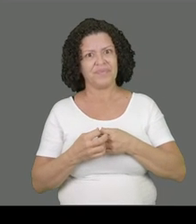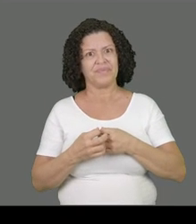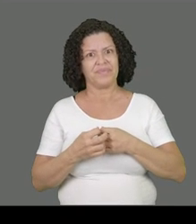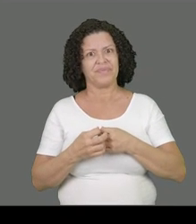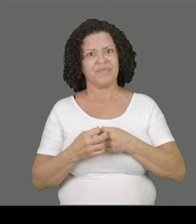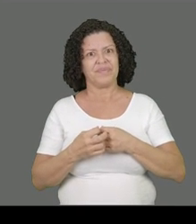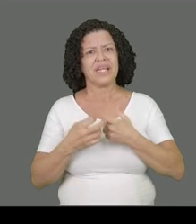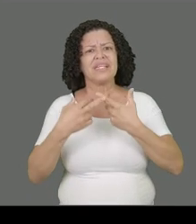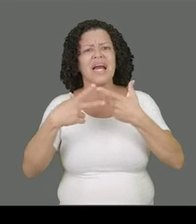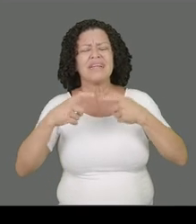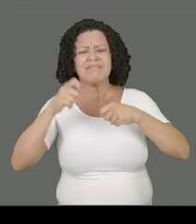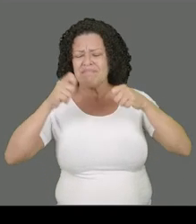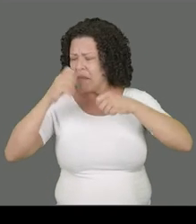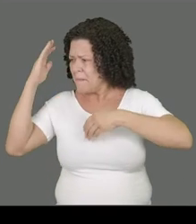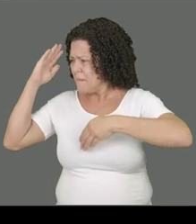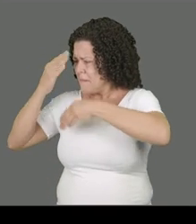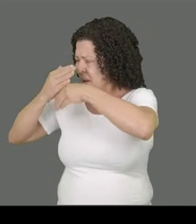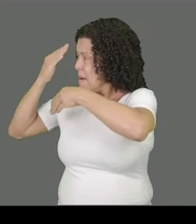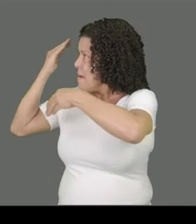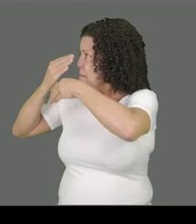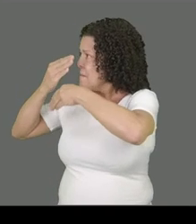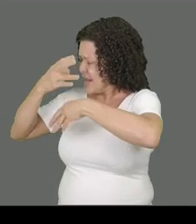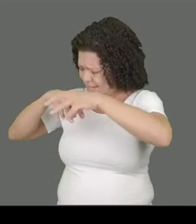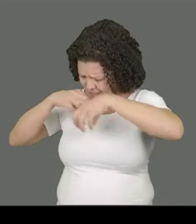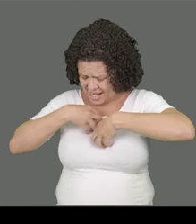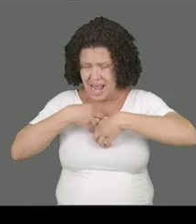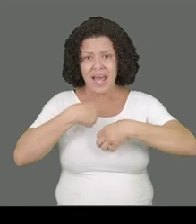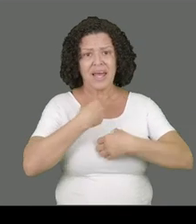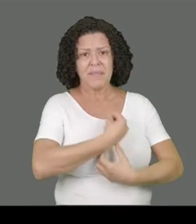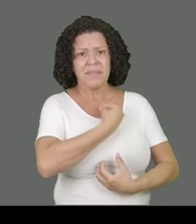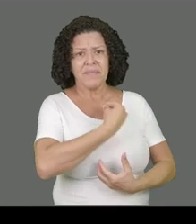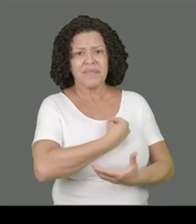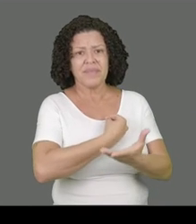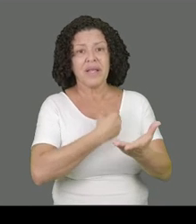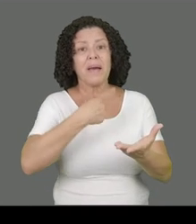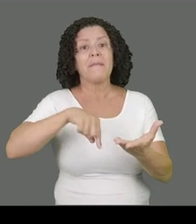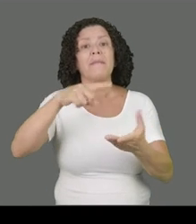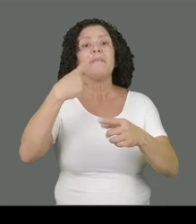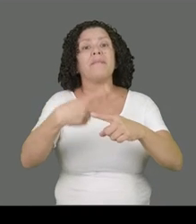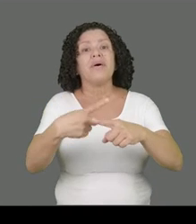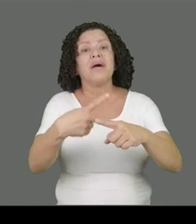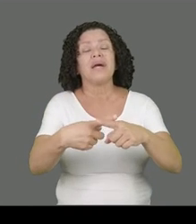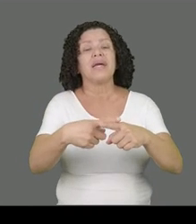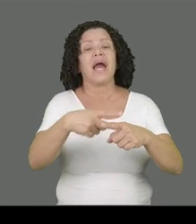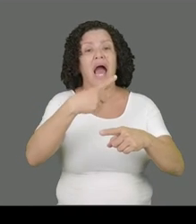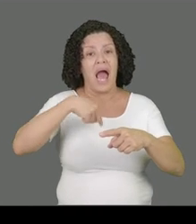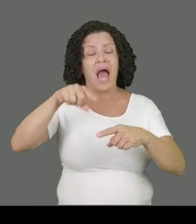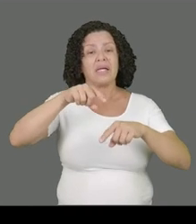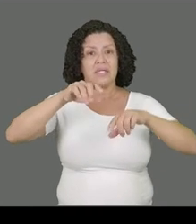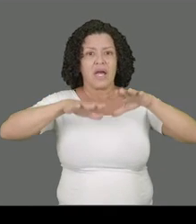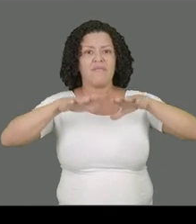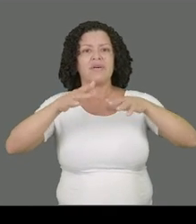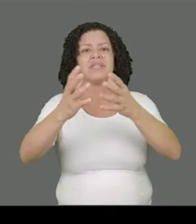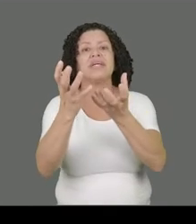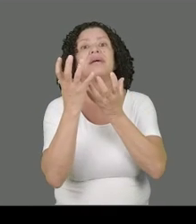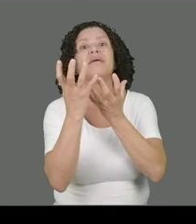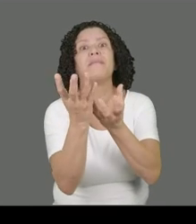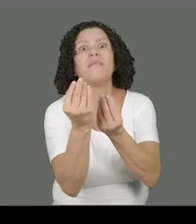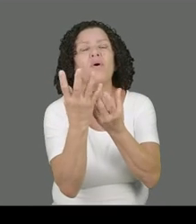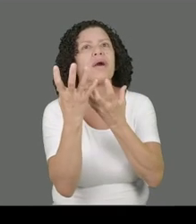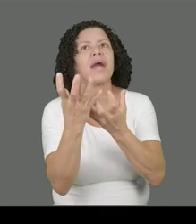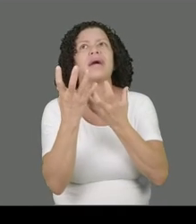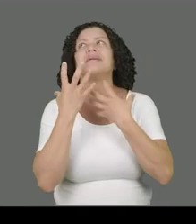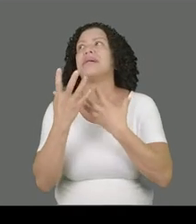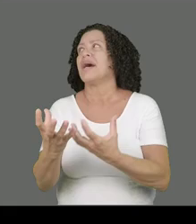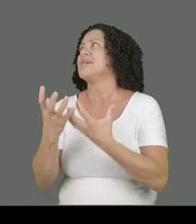que boicotamos essas possibilidades dentro da nossa vida, mas porque a gente às vezes